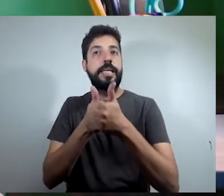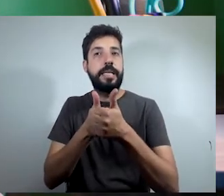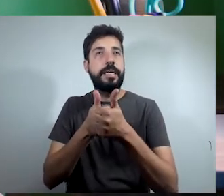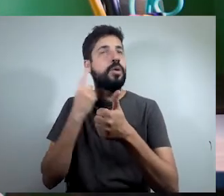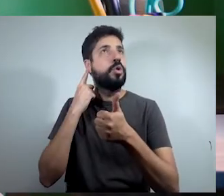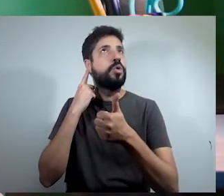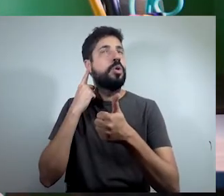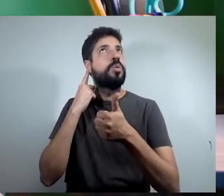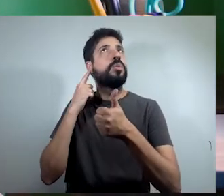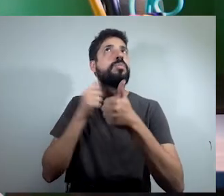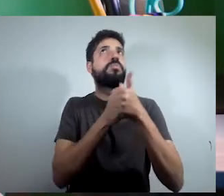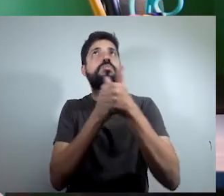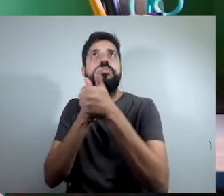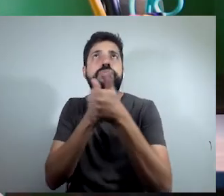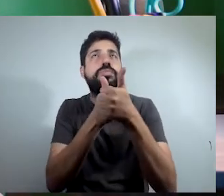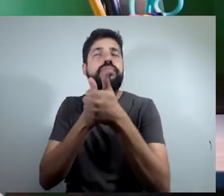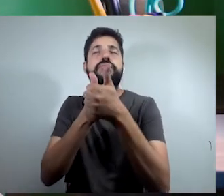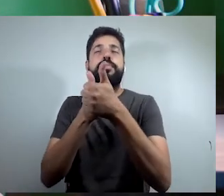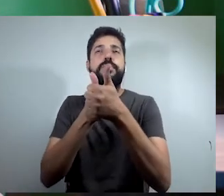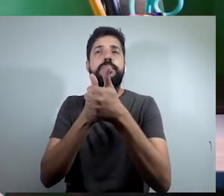esse som.